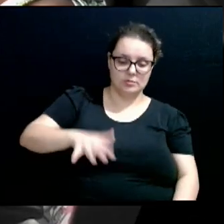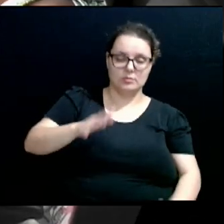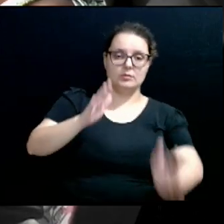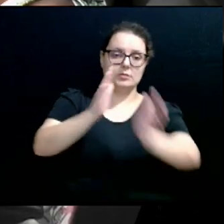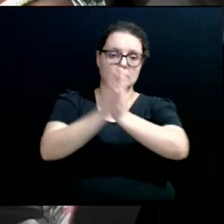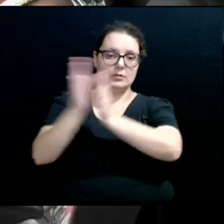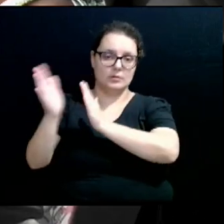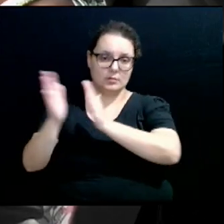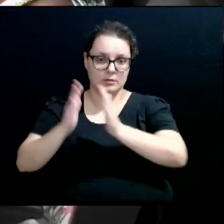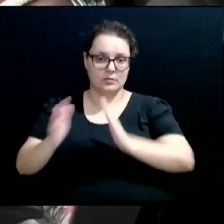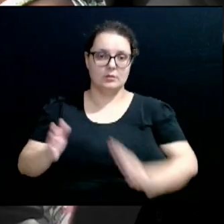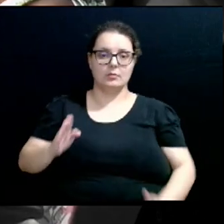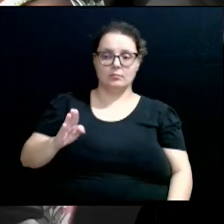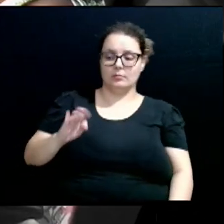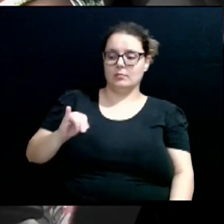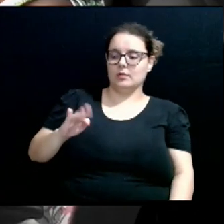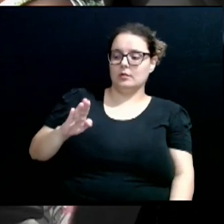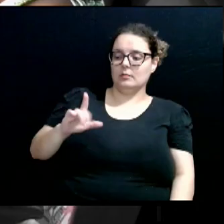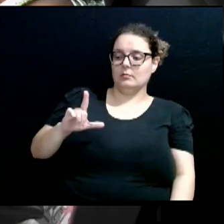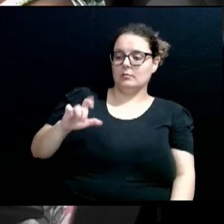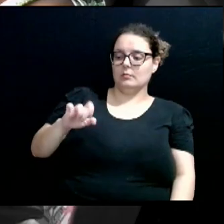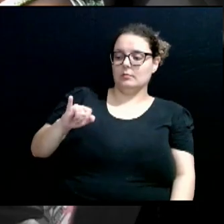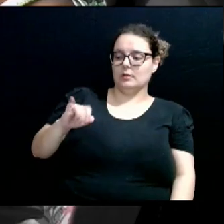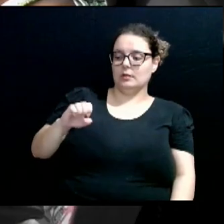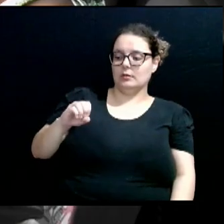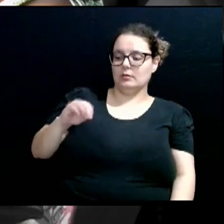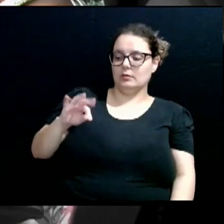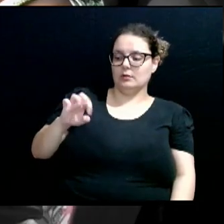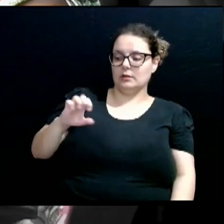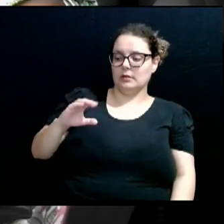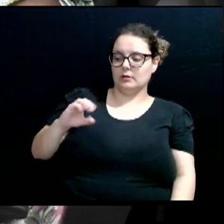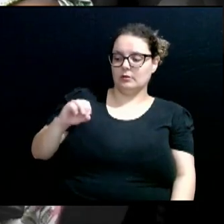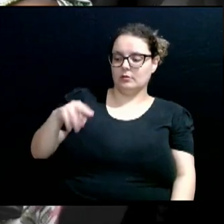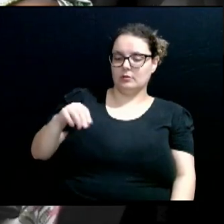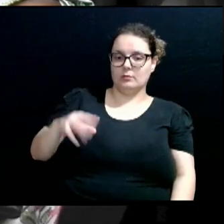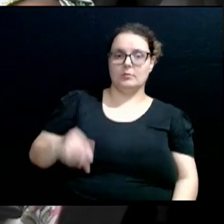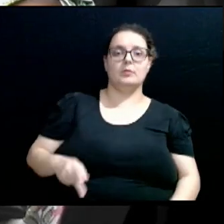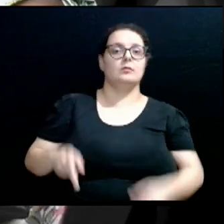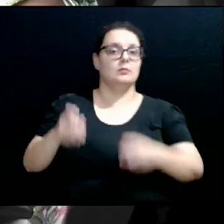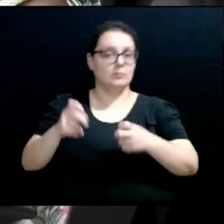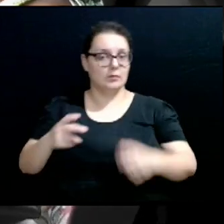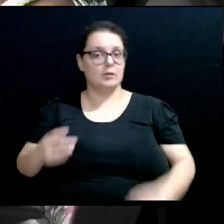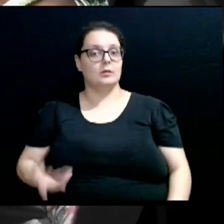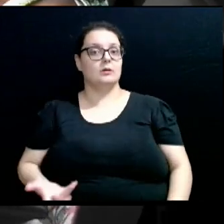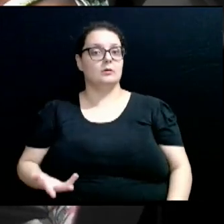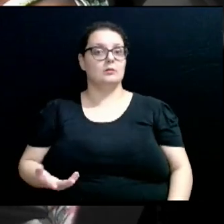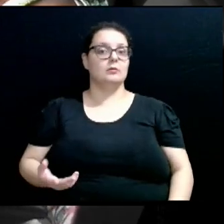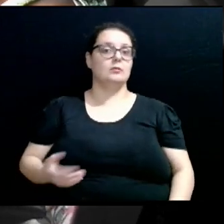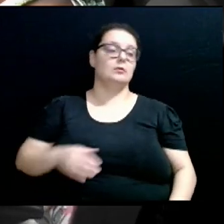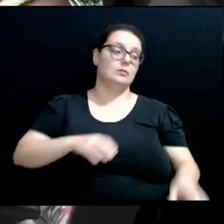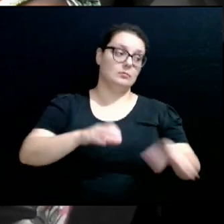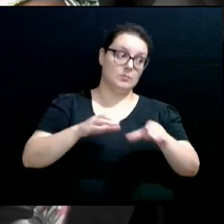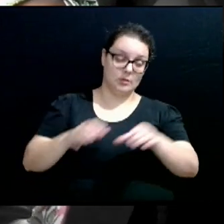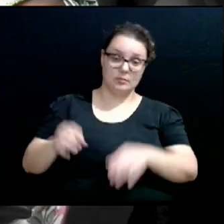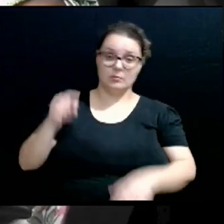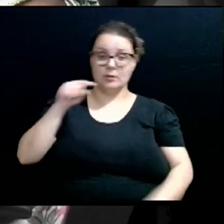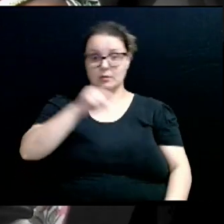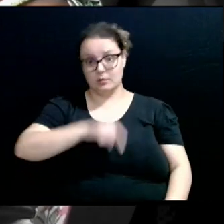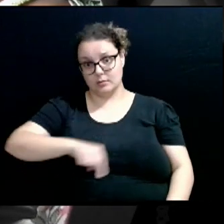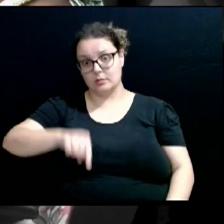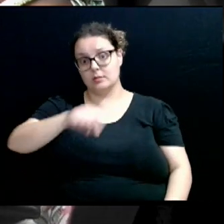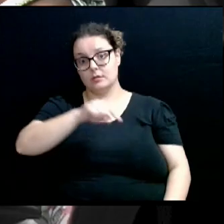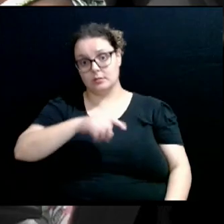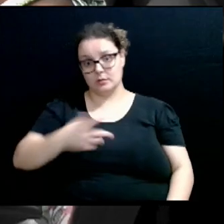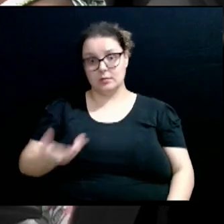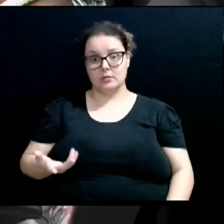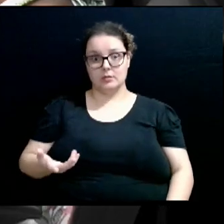biblioteconomia, foi reconhecida, né, e ascendeu a um posto importante que coordena, né, aquelas que são, né, das instituições